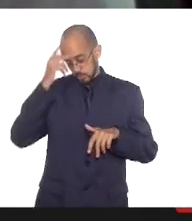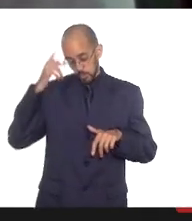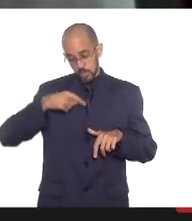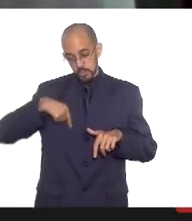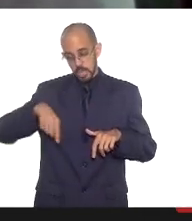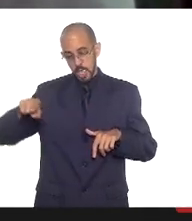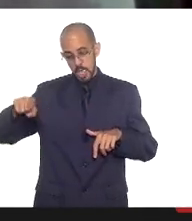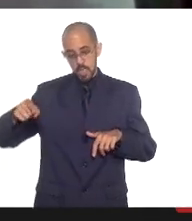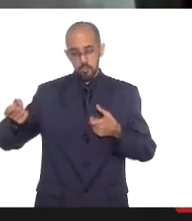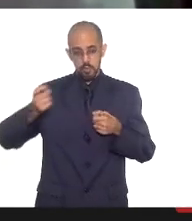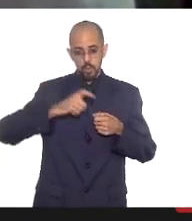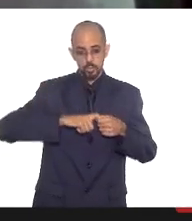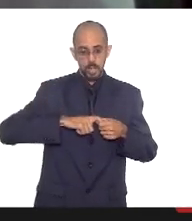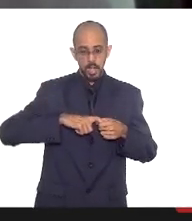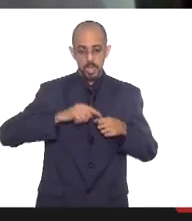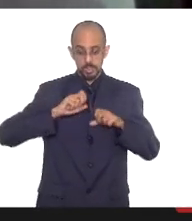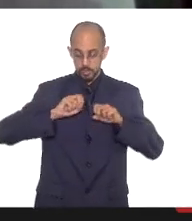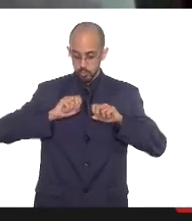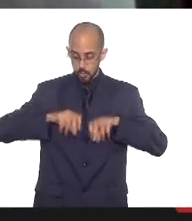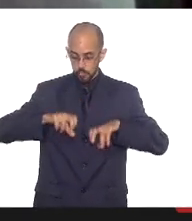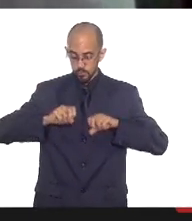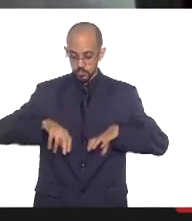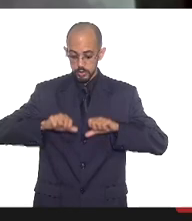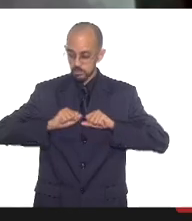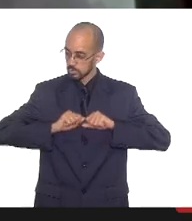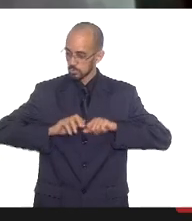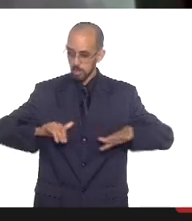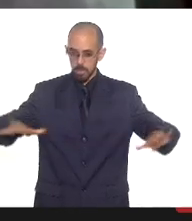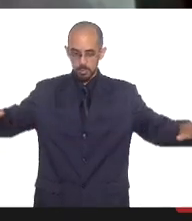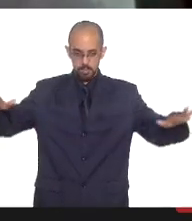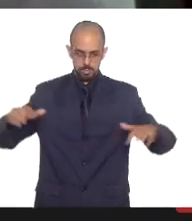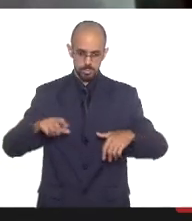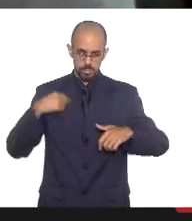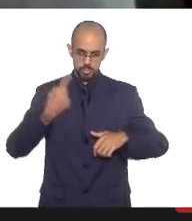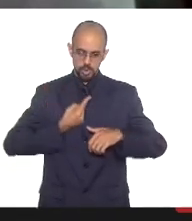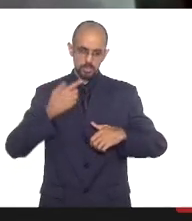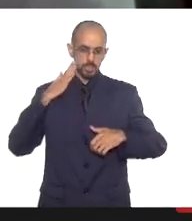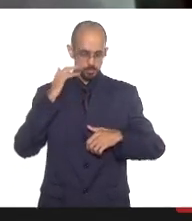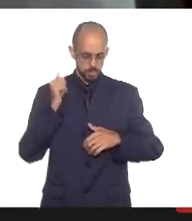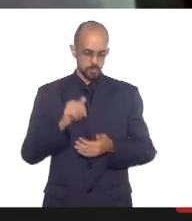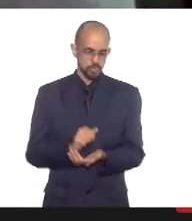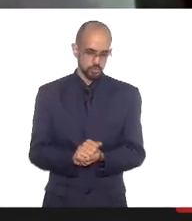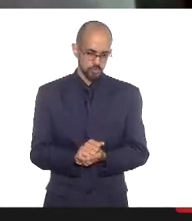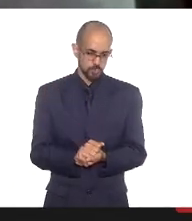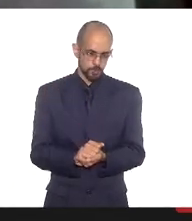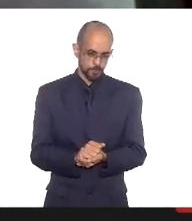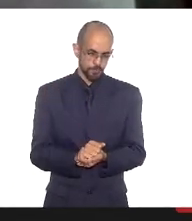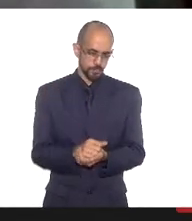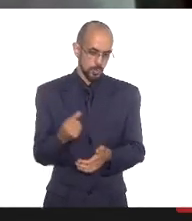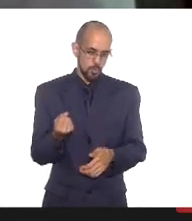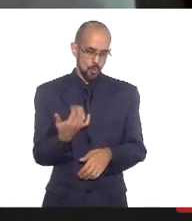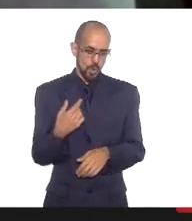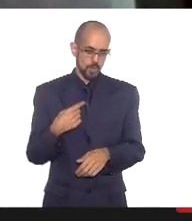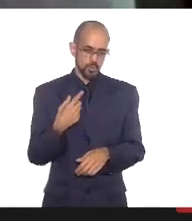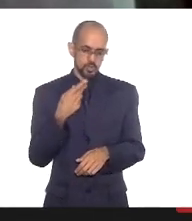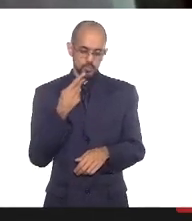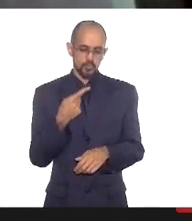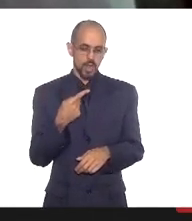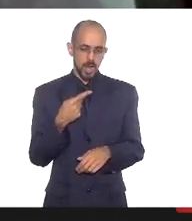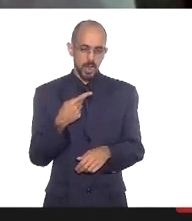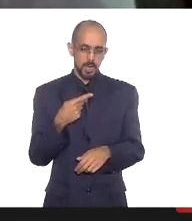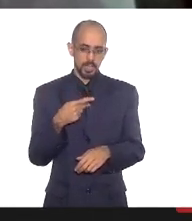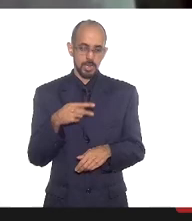estou Transportando o vírus nós sabemos disso então quando a gente fala de a